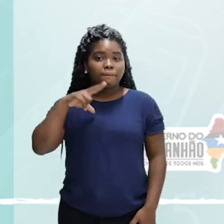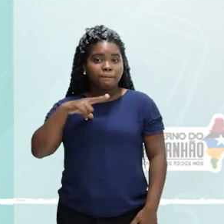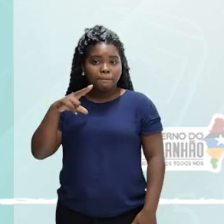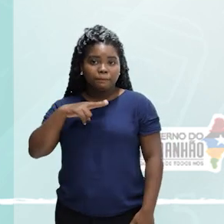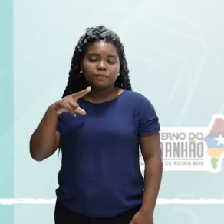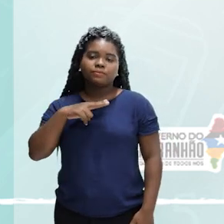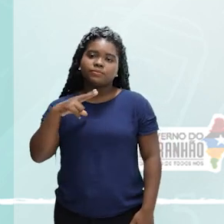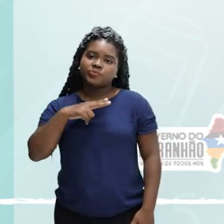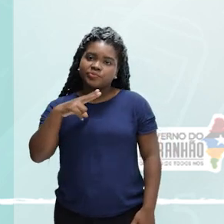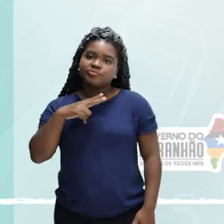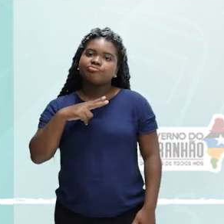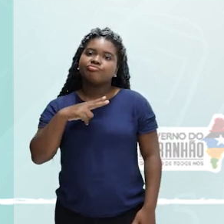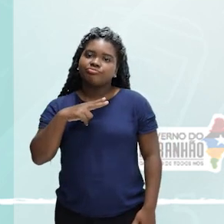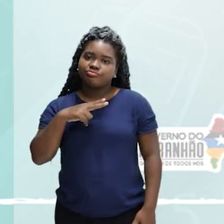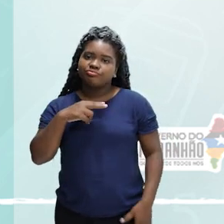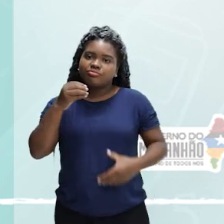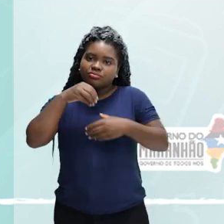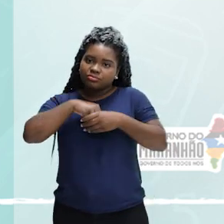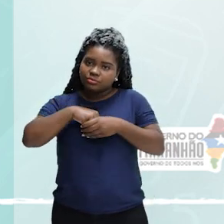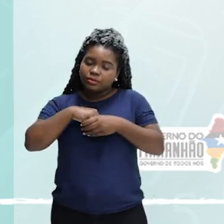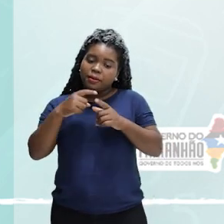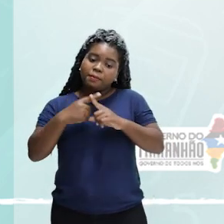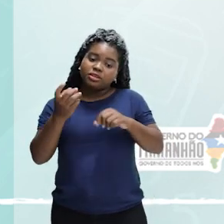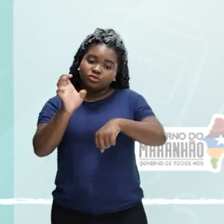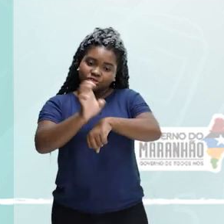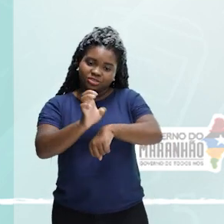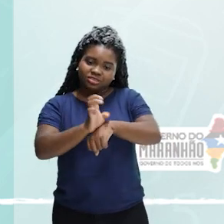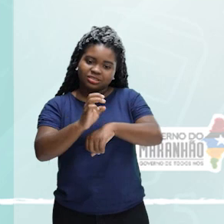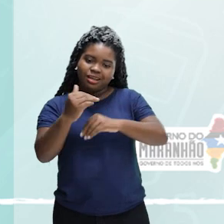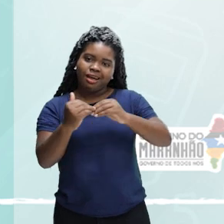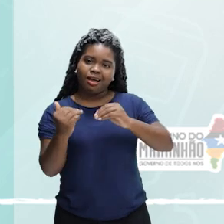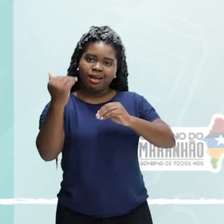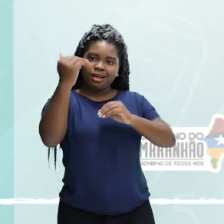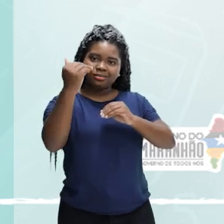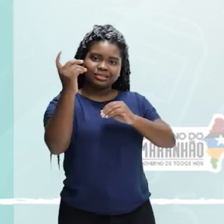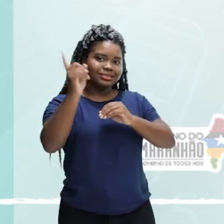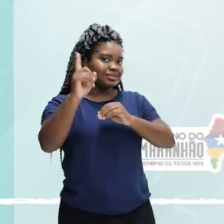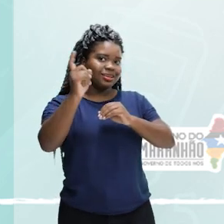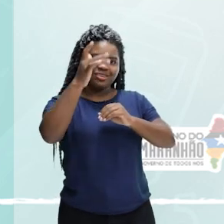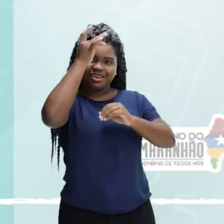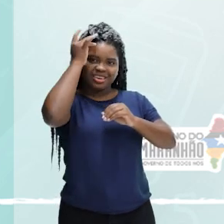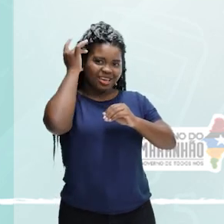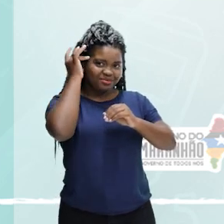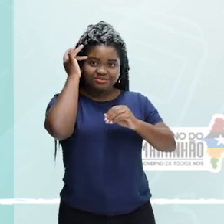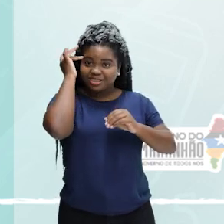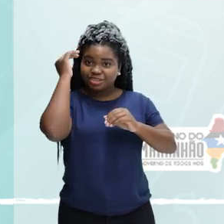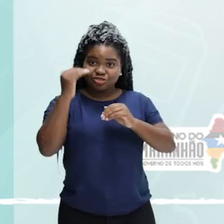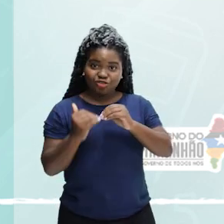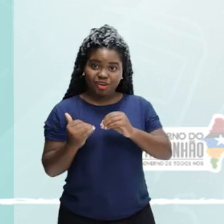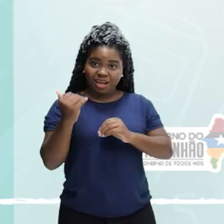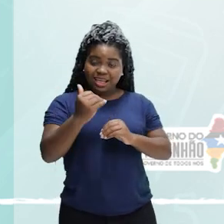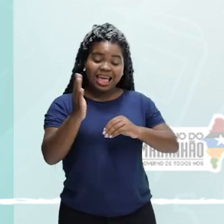preservada. Portanto, não é o Estado que é soberano, é o indivíduo que é soberano. Ele é